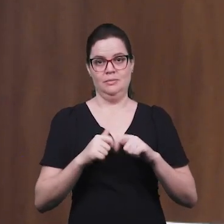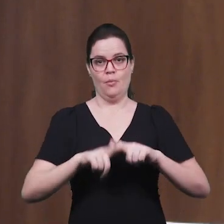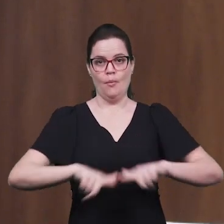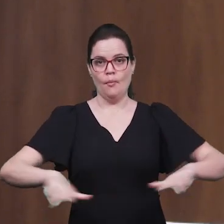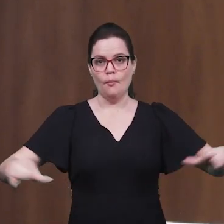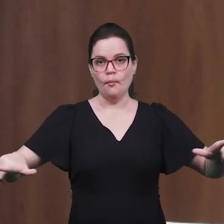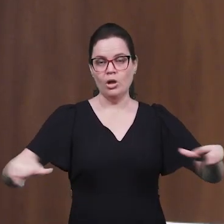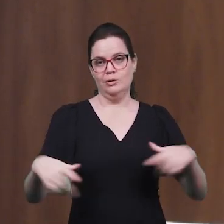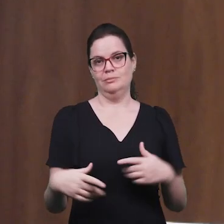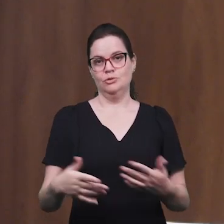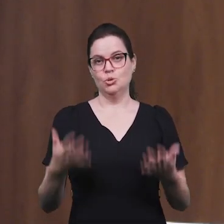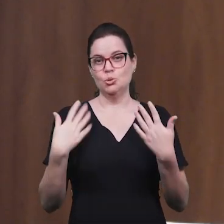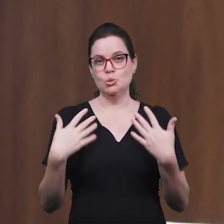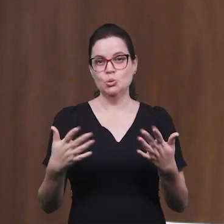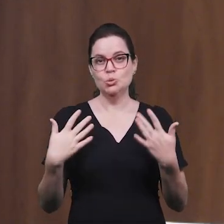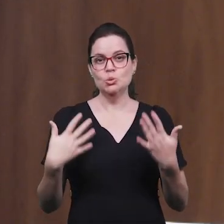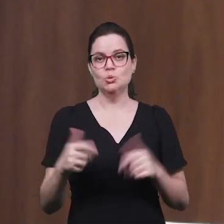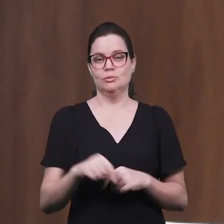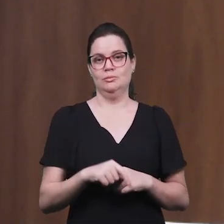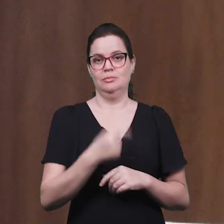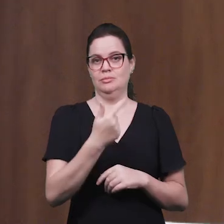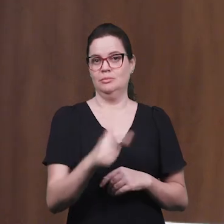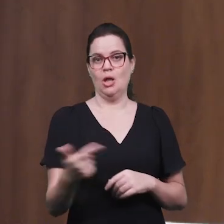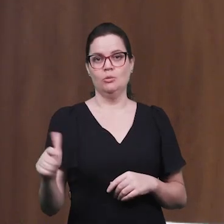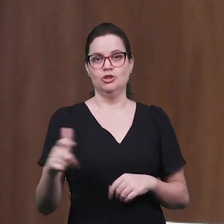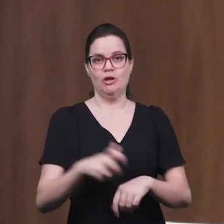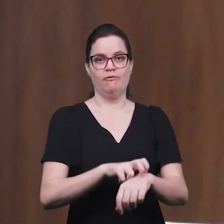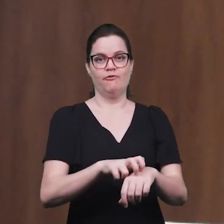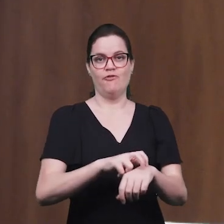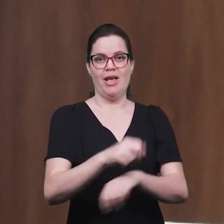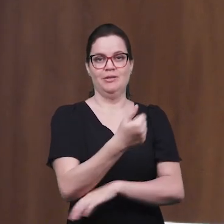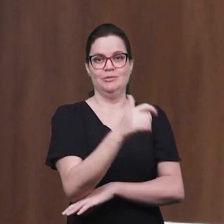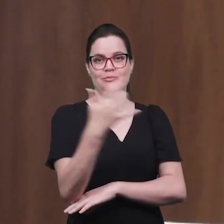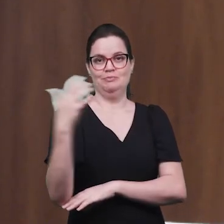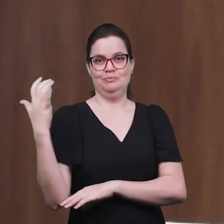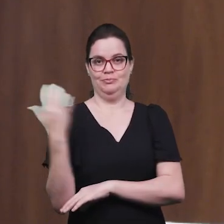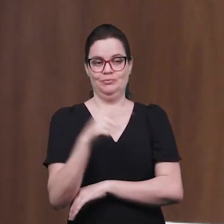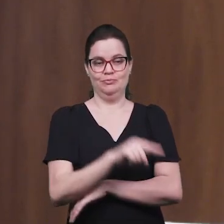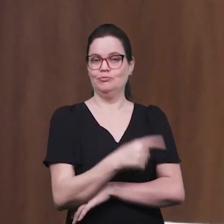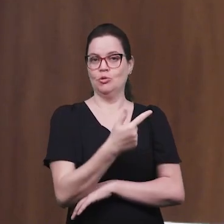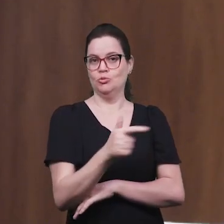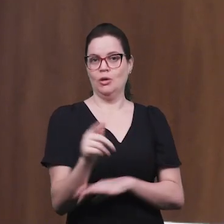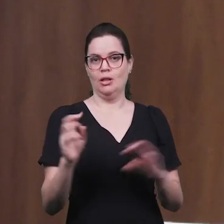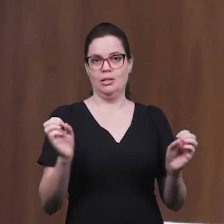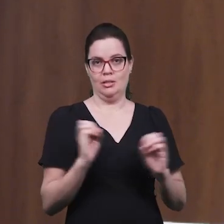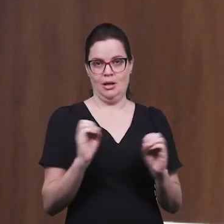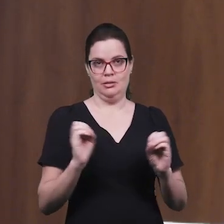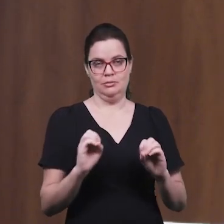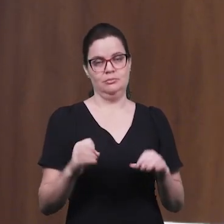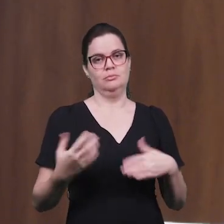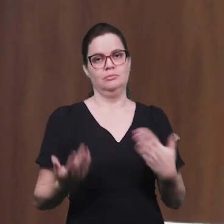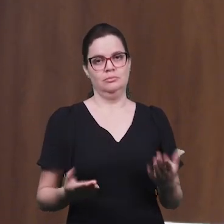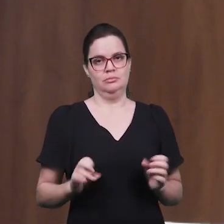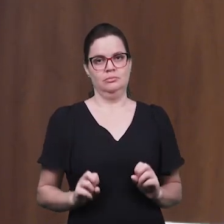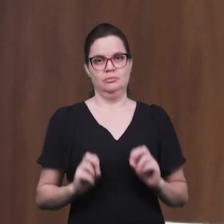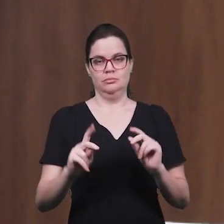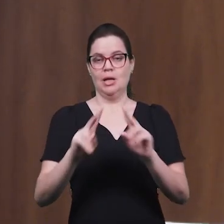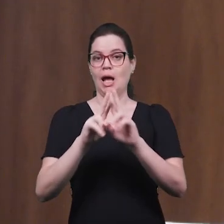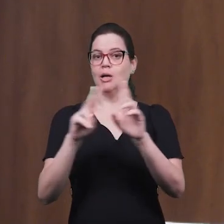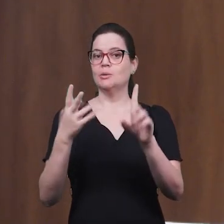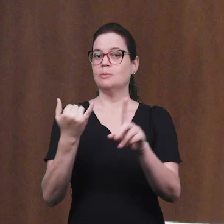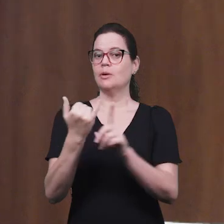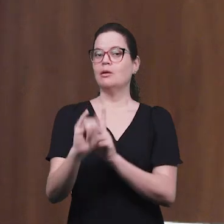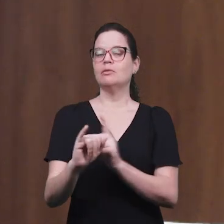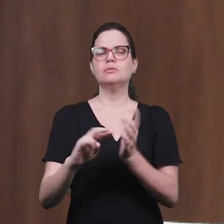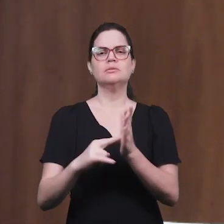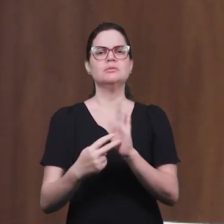ermo, árido e geralmente desprovido de vegetação, ou seja, sem vida. Profeticamente agora, o